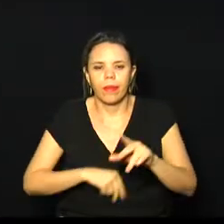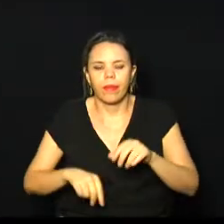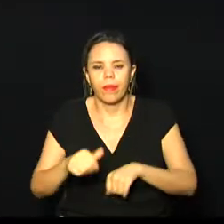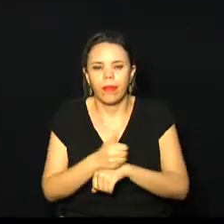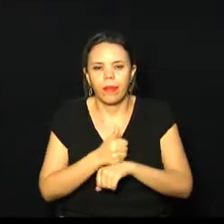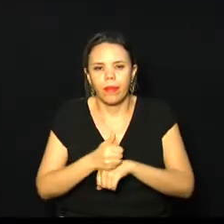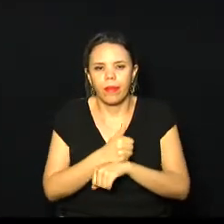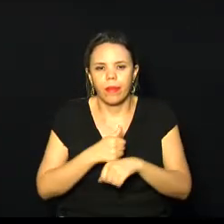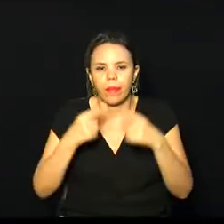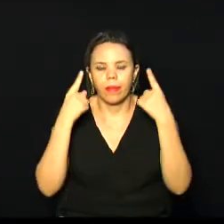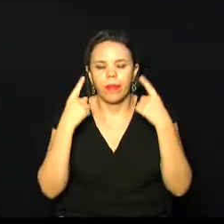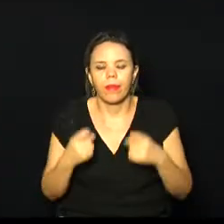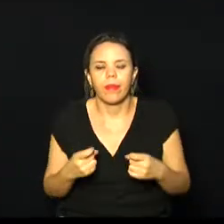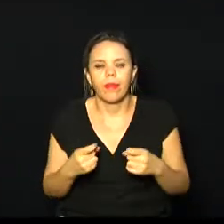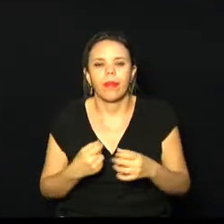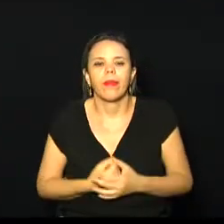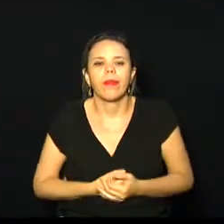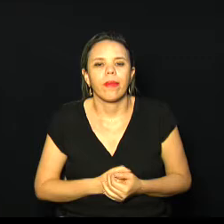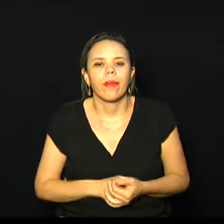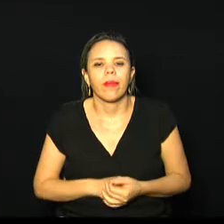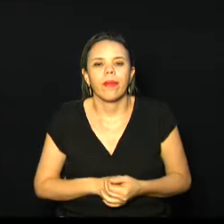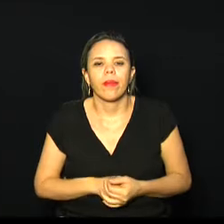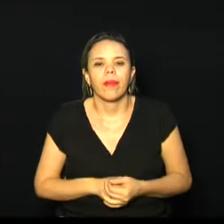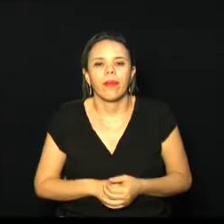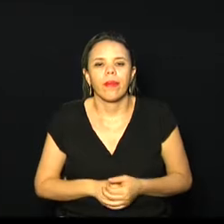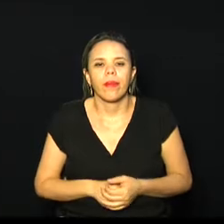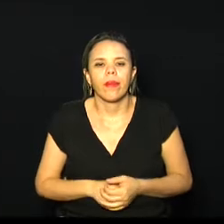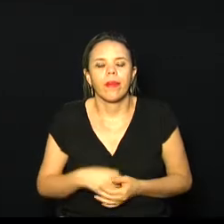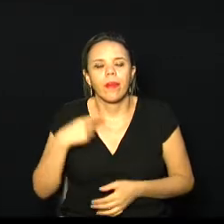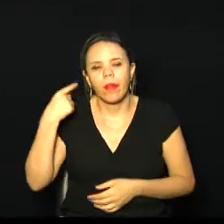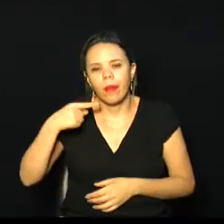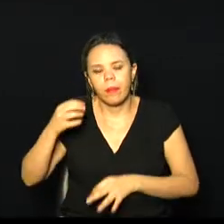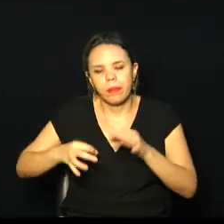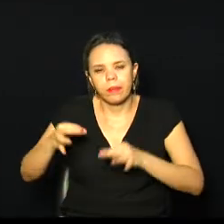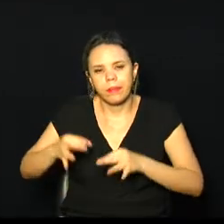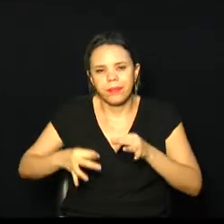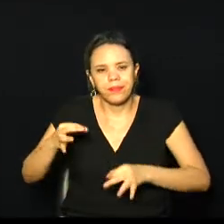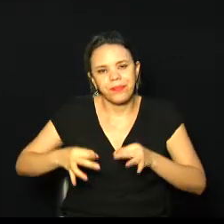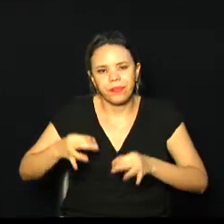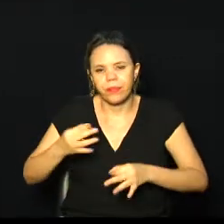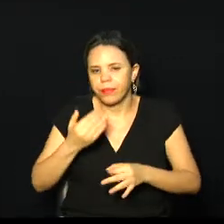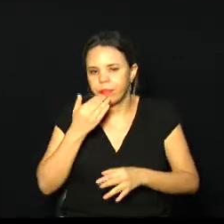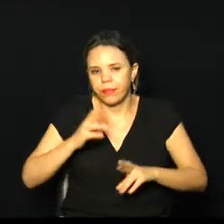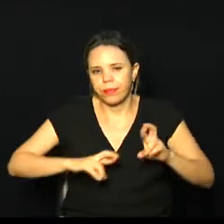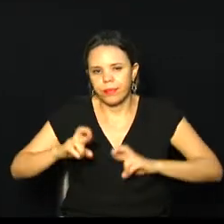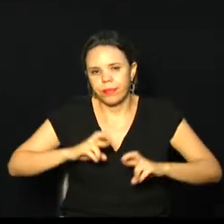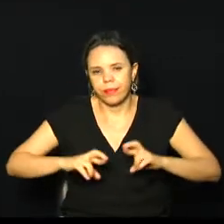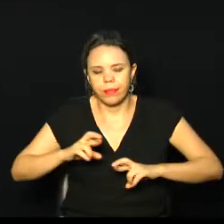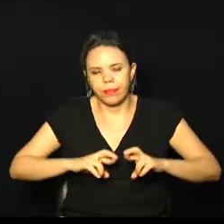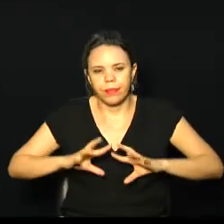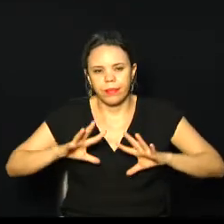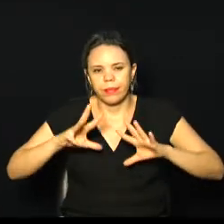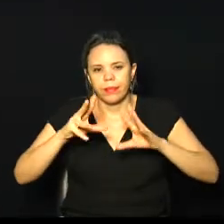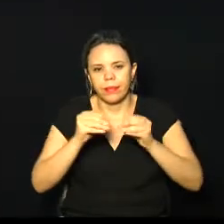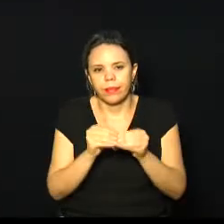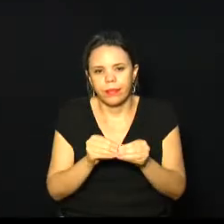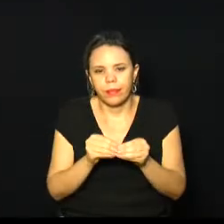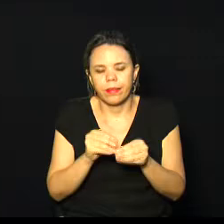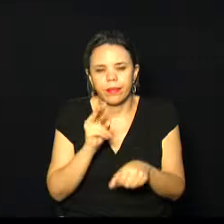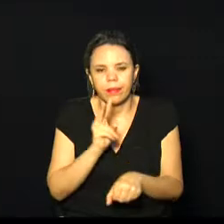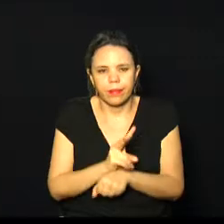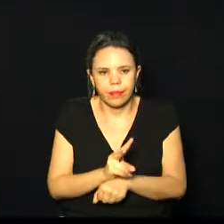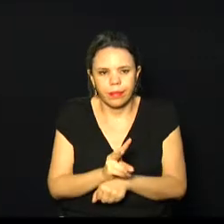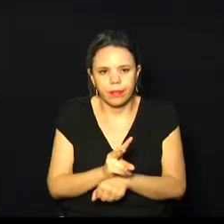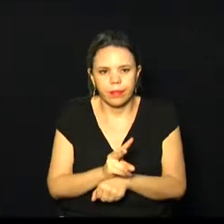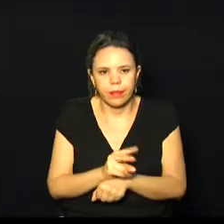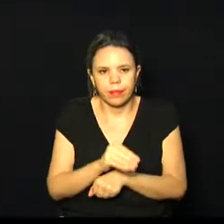de violência doméstica e familiar. Então, o magistrado é que vai analisar esses pedidos feitos aqui na comarca. Tudo isso, então, para salvaguardar